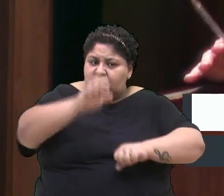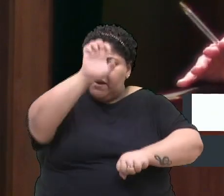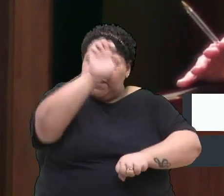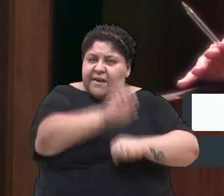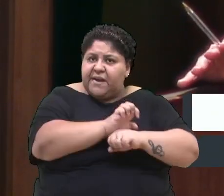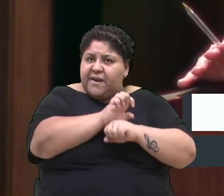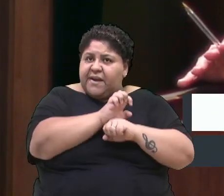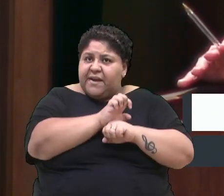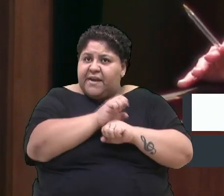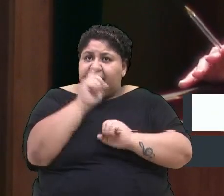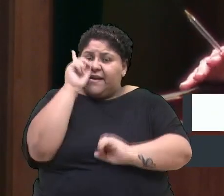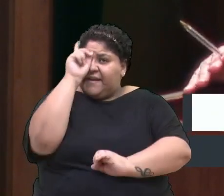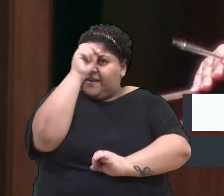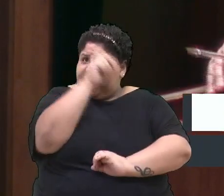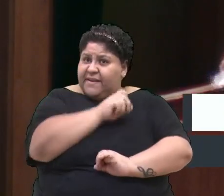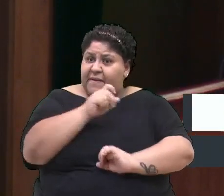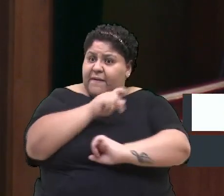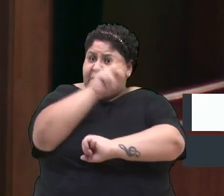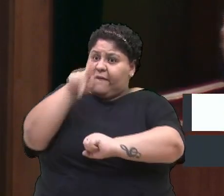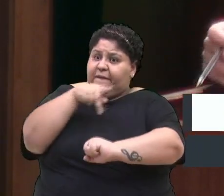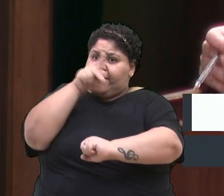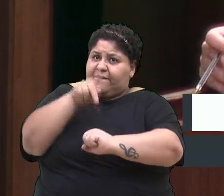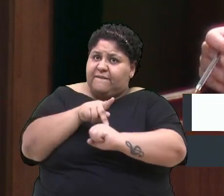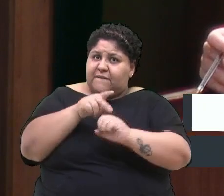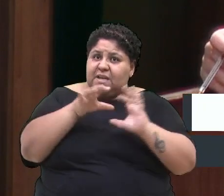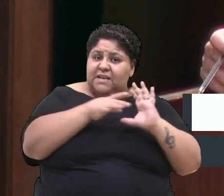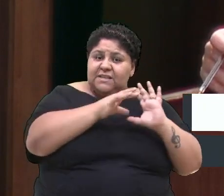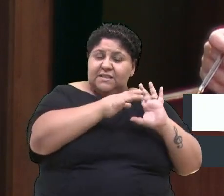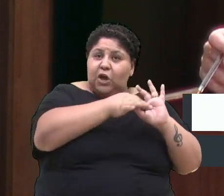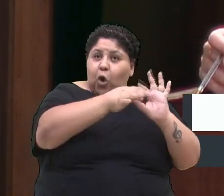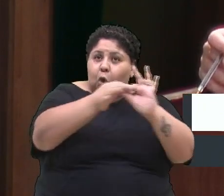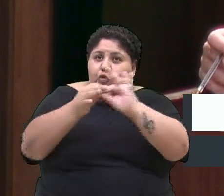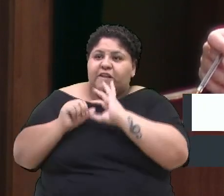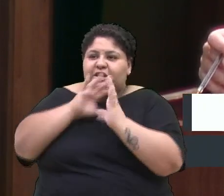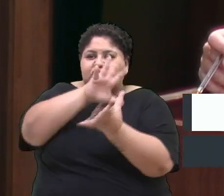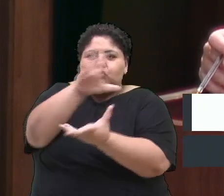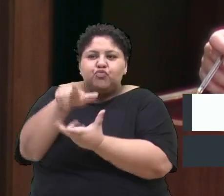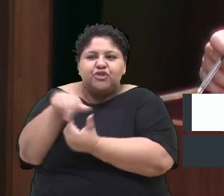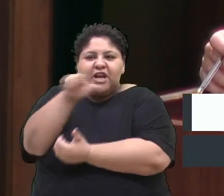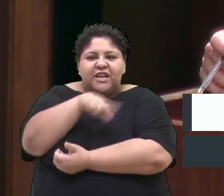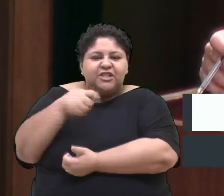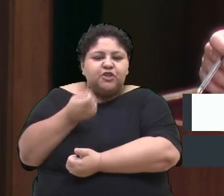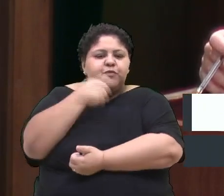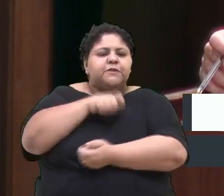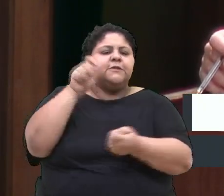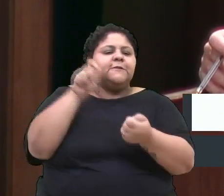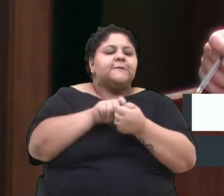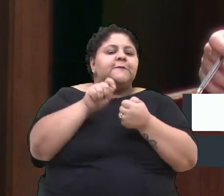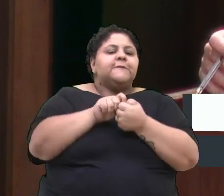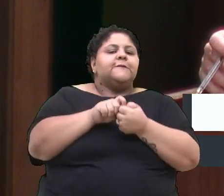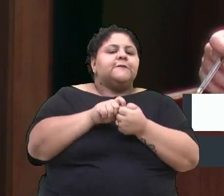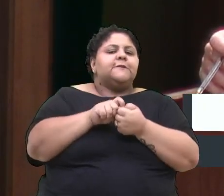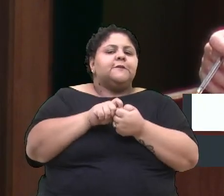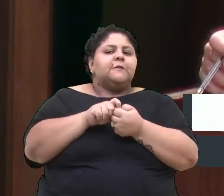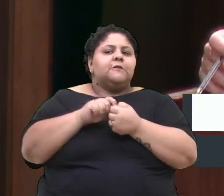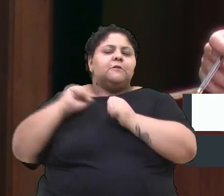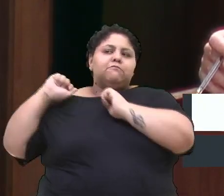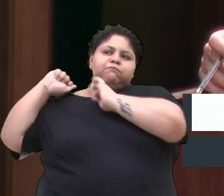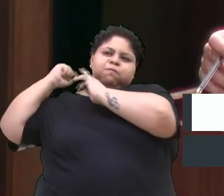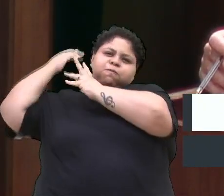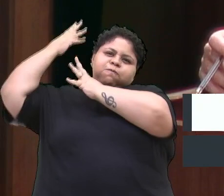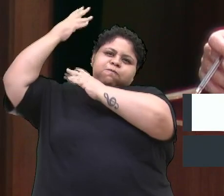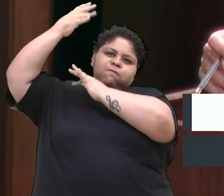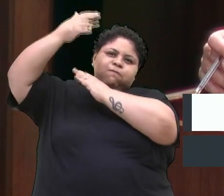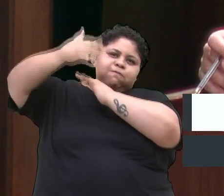é a dificuldade de administrar o país nesse contexto mundial, mas a gente precisa fazer um recorte e um resgate de coisas que